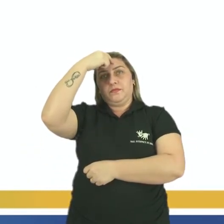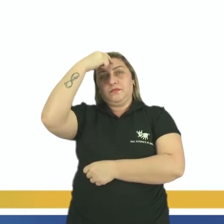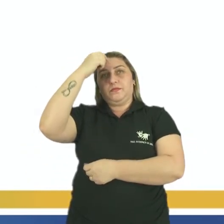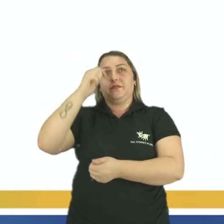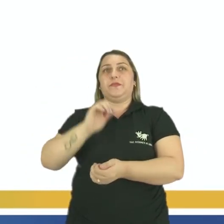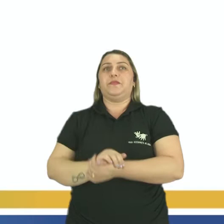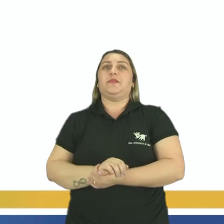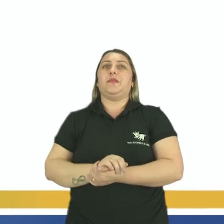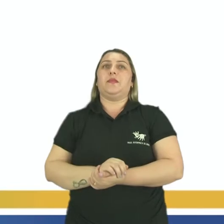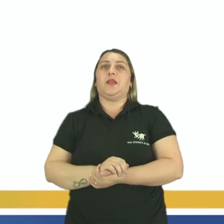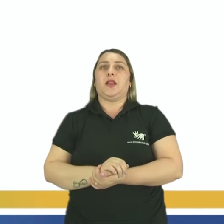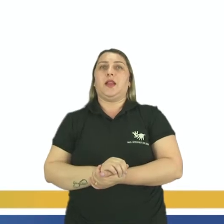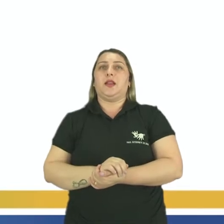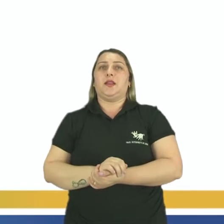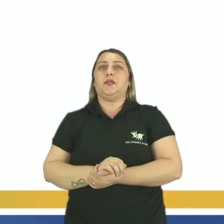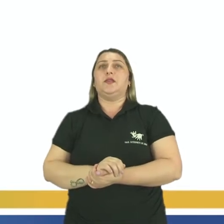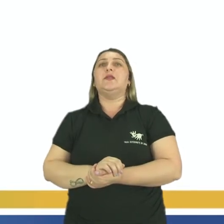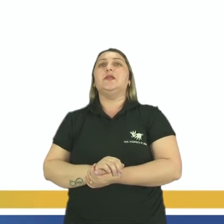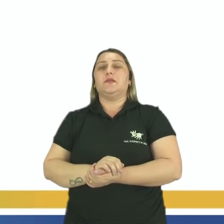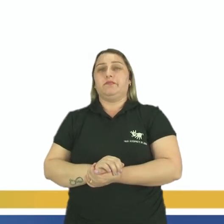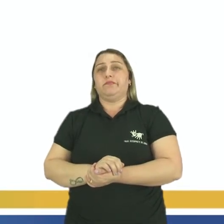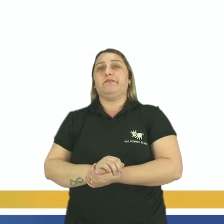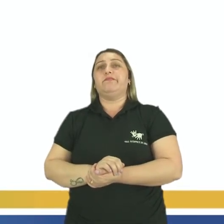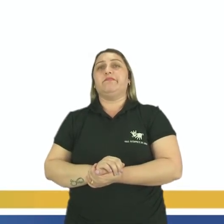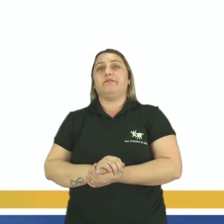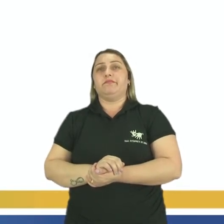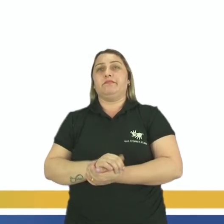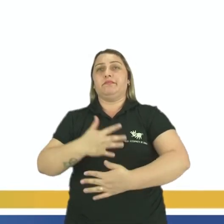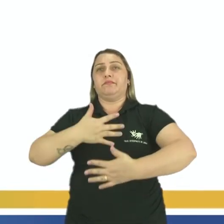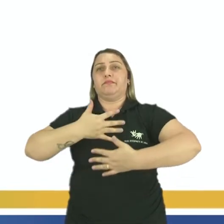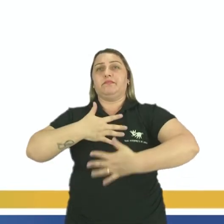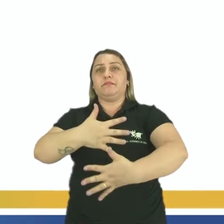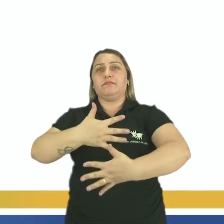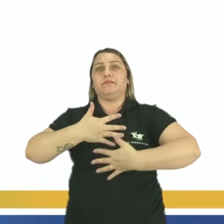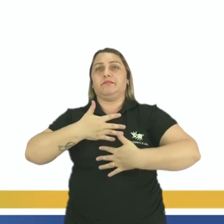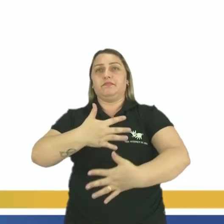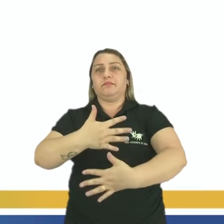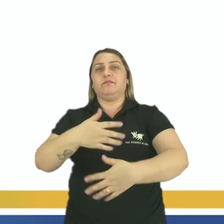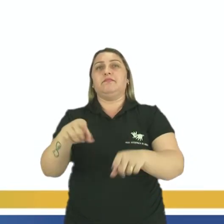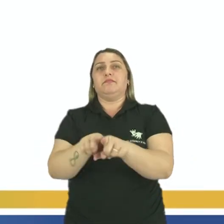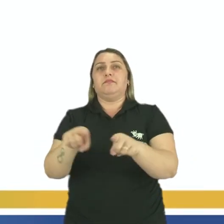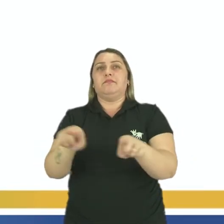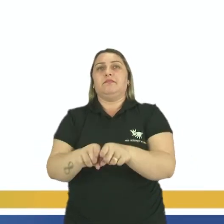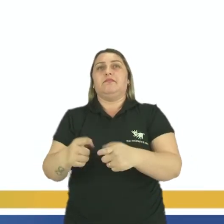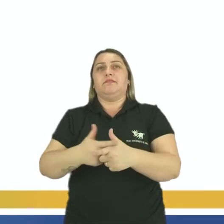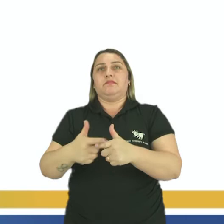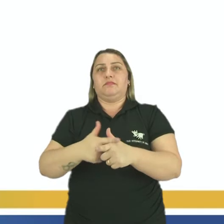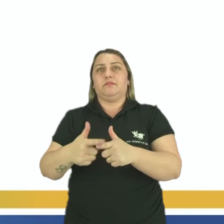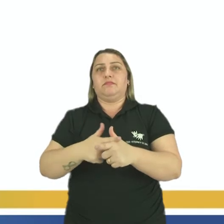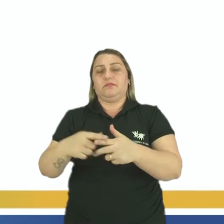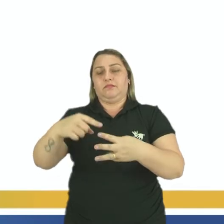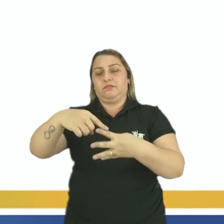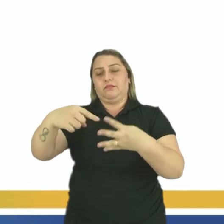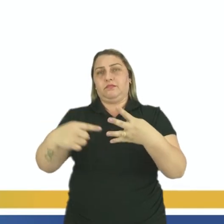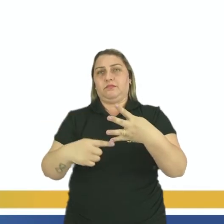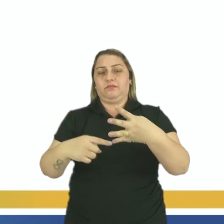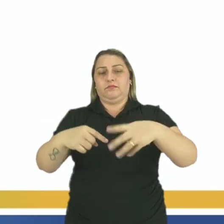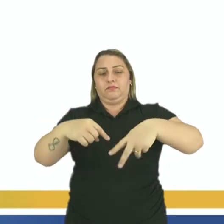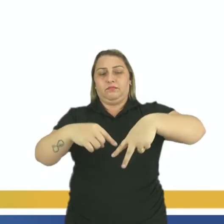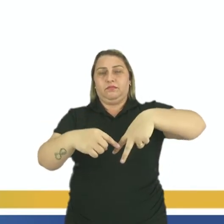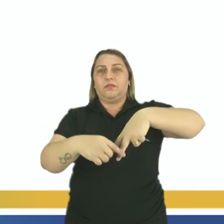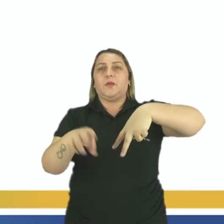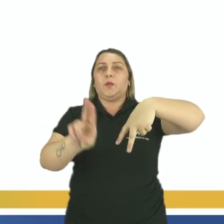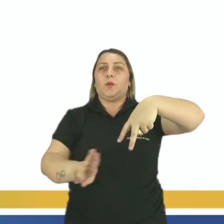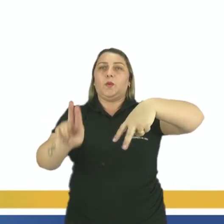severa e um grau de comprometimento motor, né, que são 4 membros afetados e o